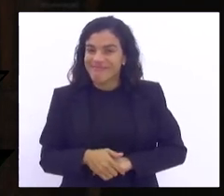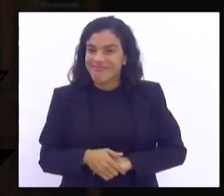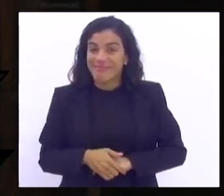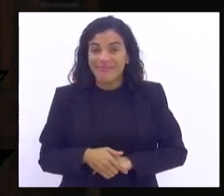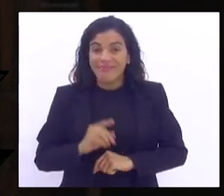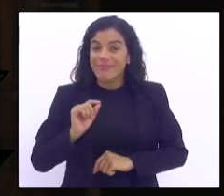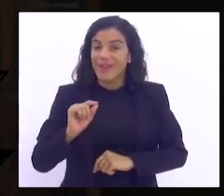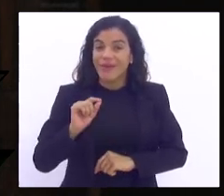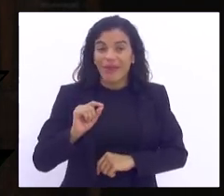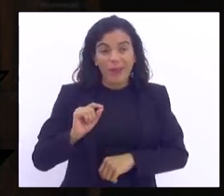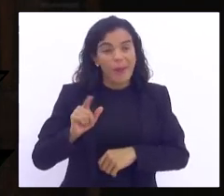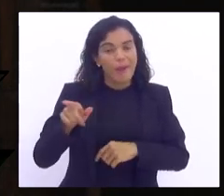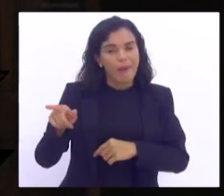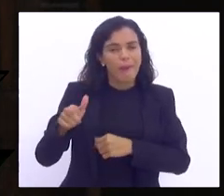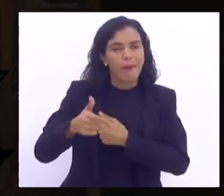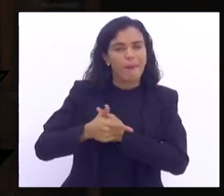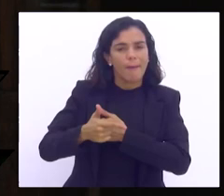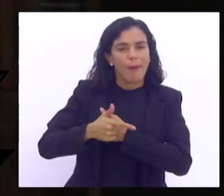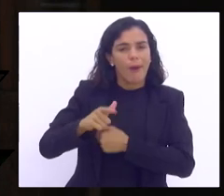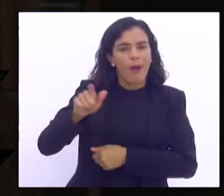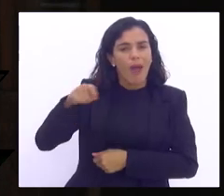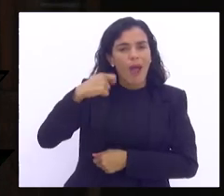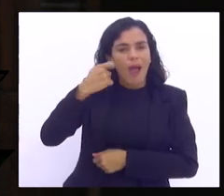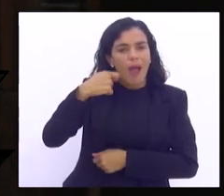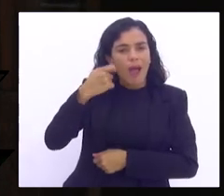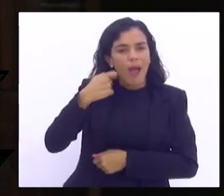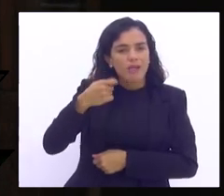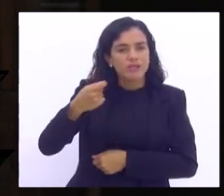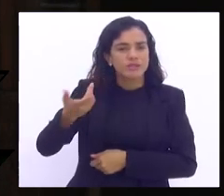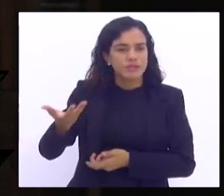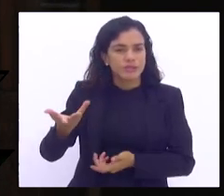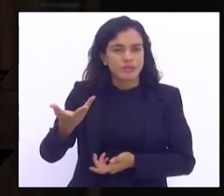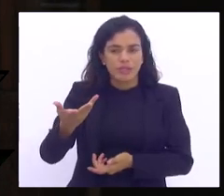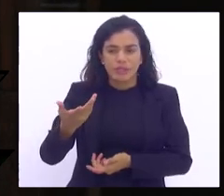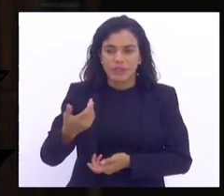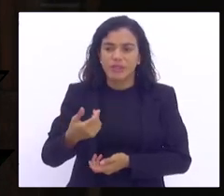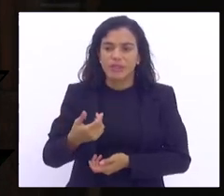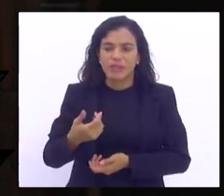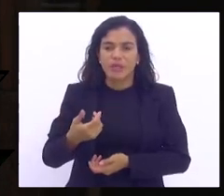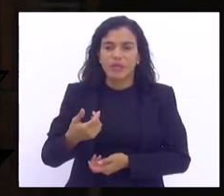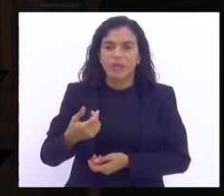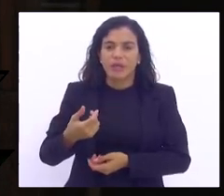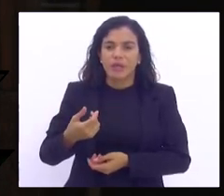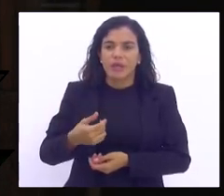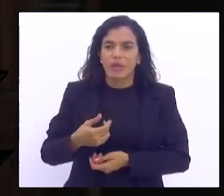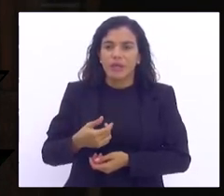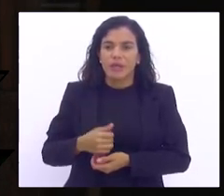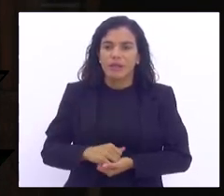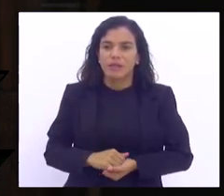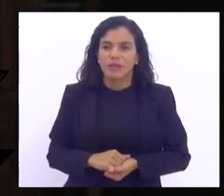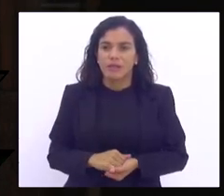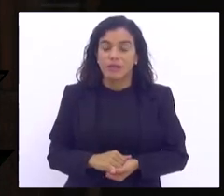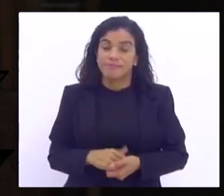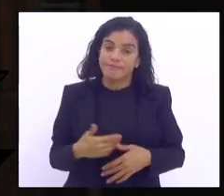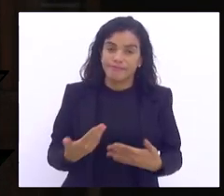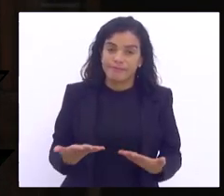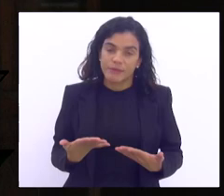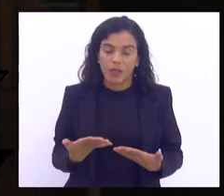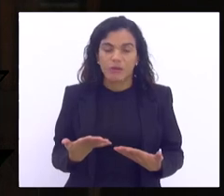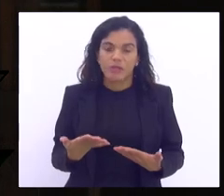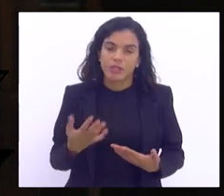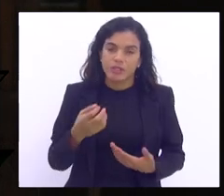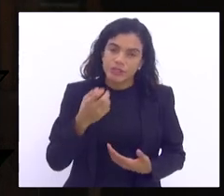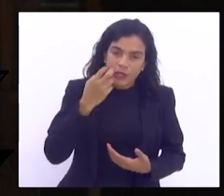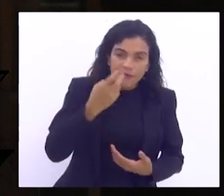papel desses artistas, horrível, né, de difundir a cultura da morte. Bom, já vimos que é um